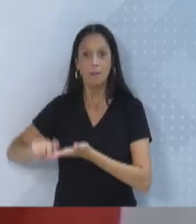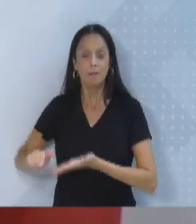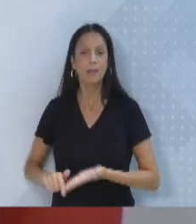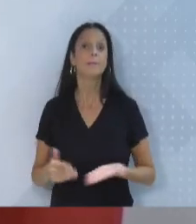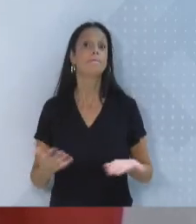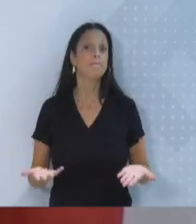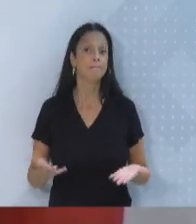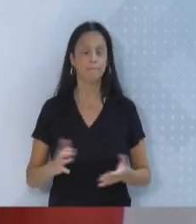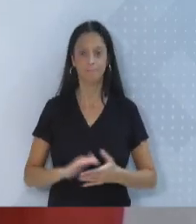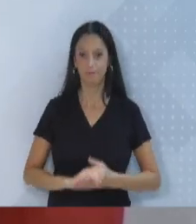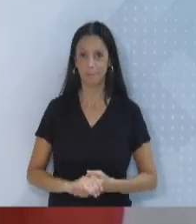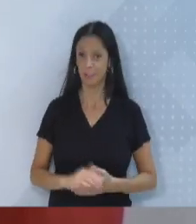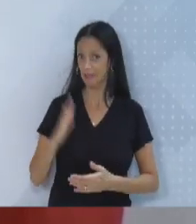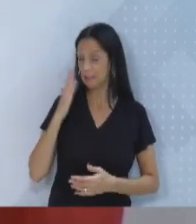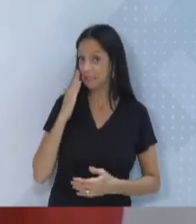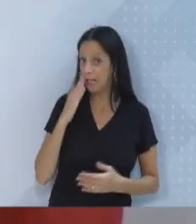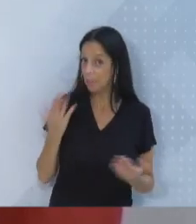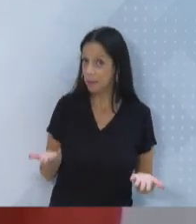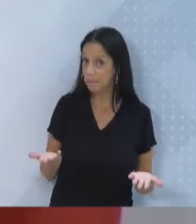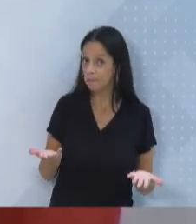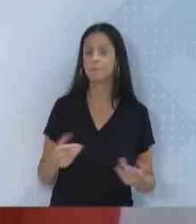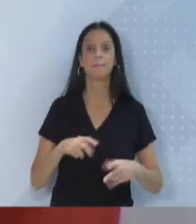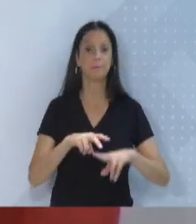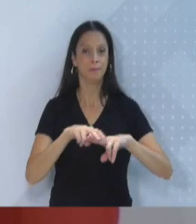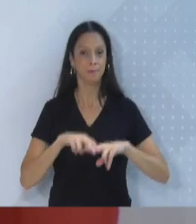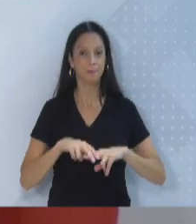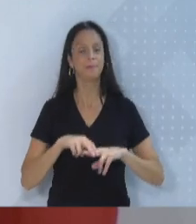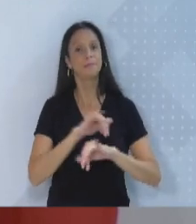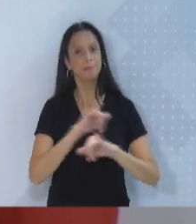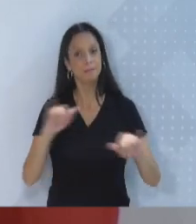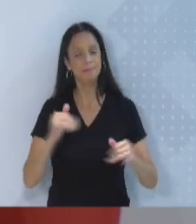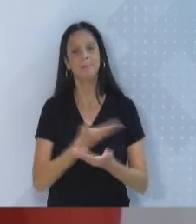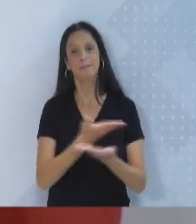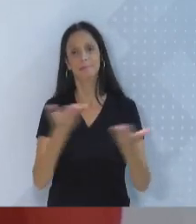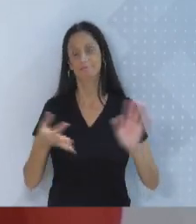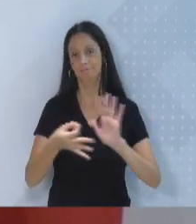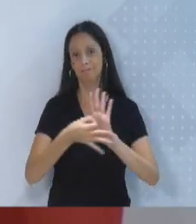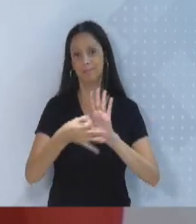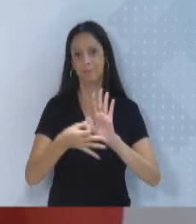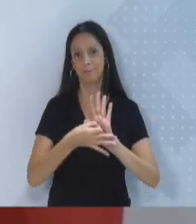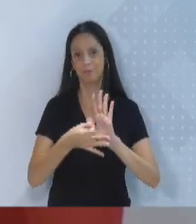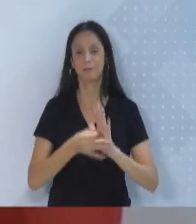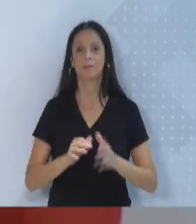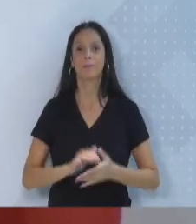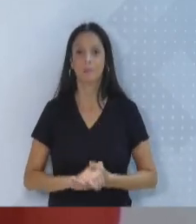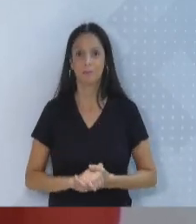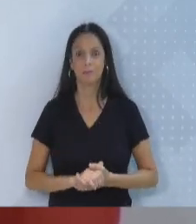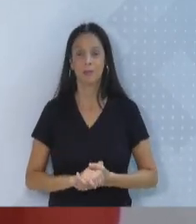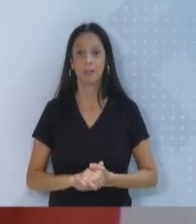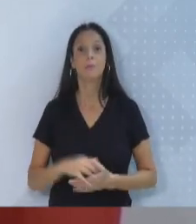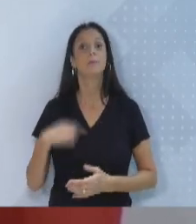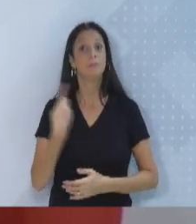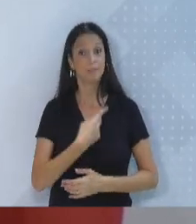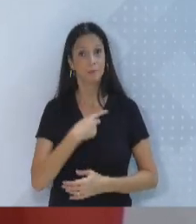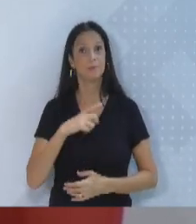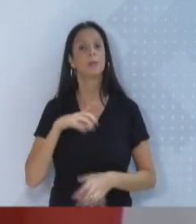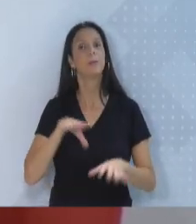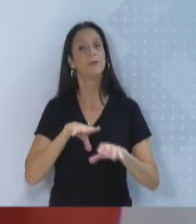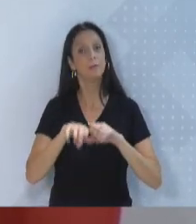Para isso, eu deixo aqui uma sugestão. A Onda Autismos tem uma formação